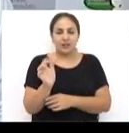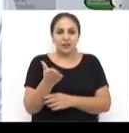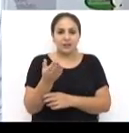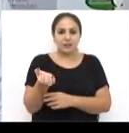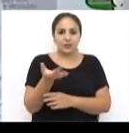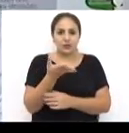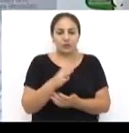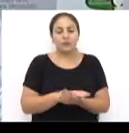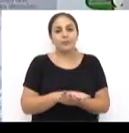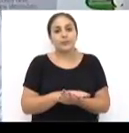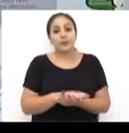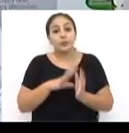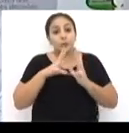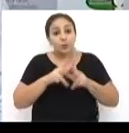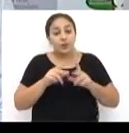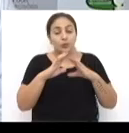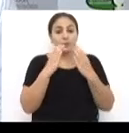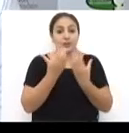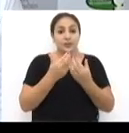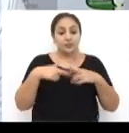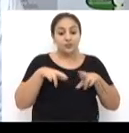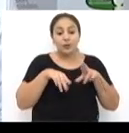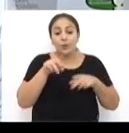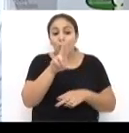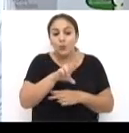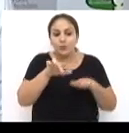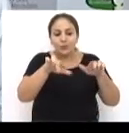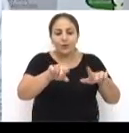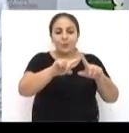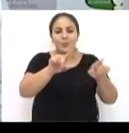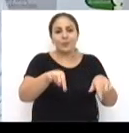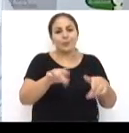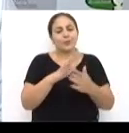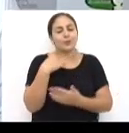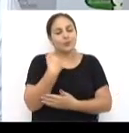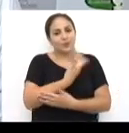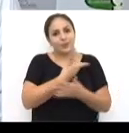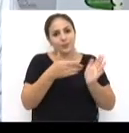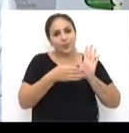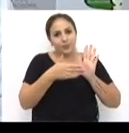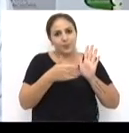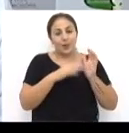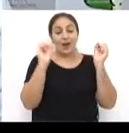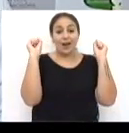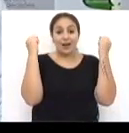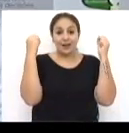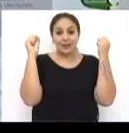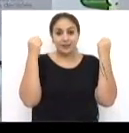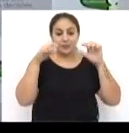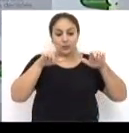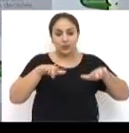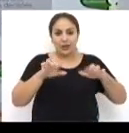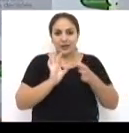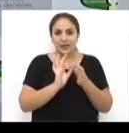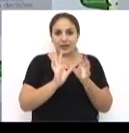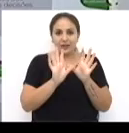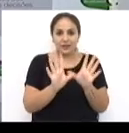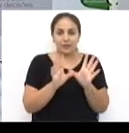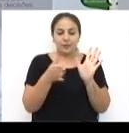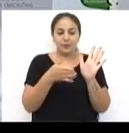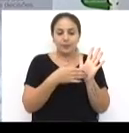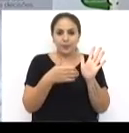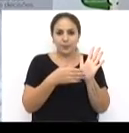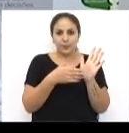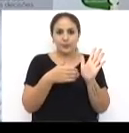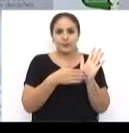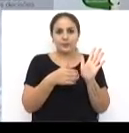região usando o espaço público lá da vila. Então a gente propôs essa academia ao ar livre para proporcionar,